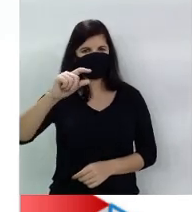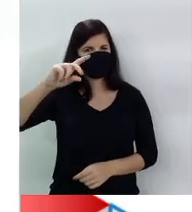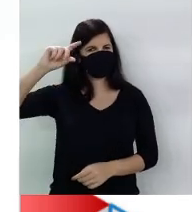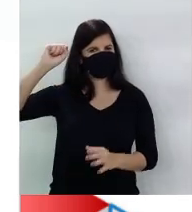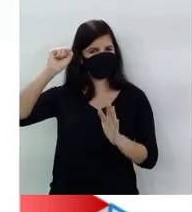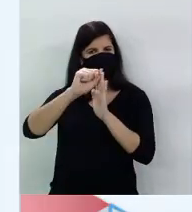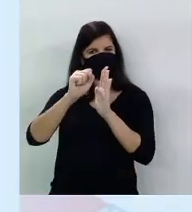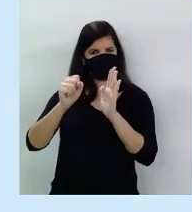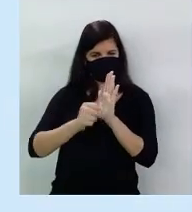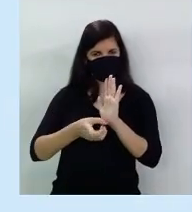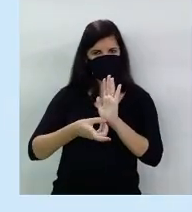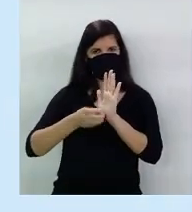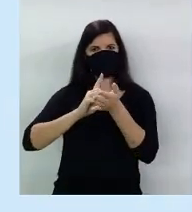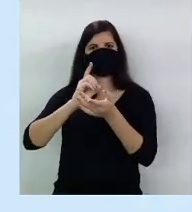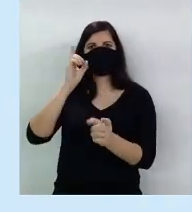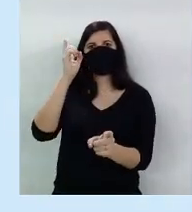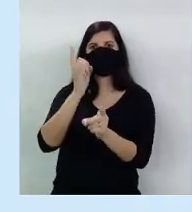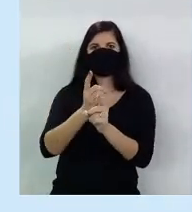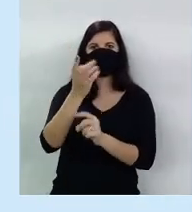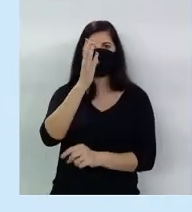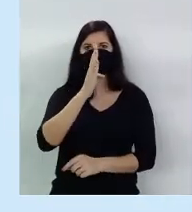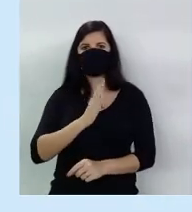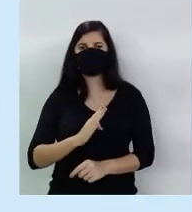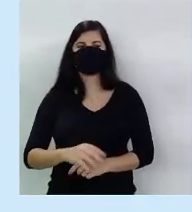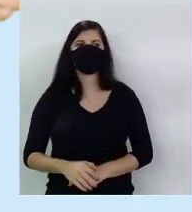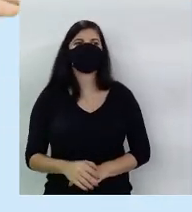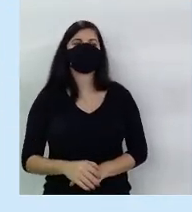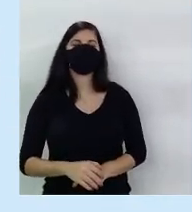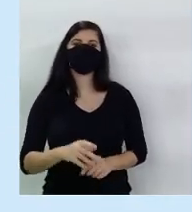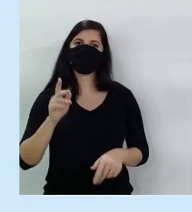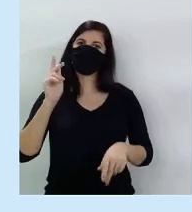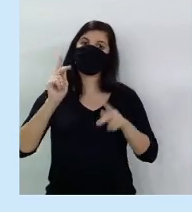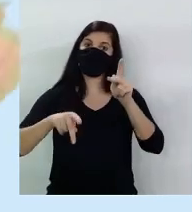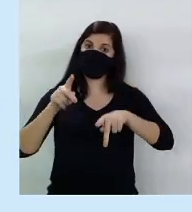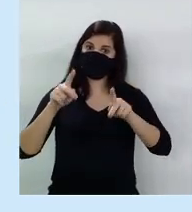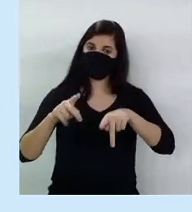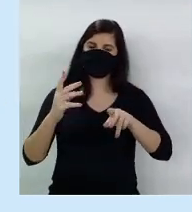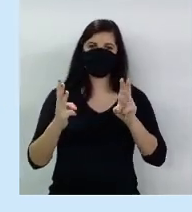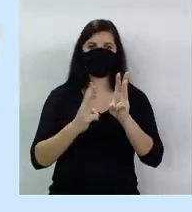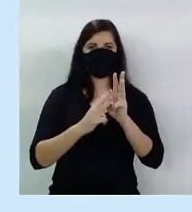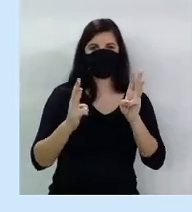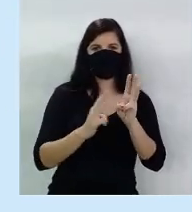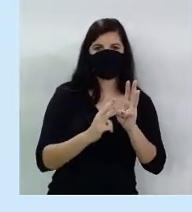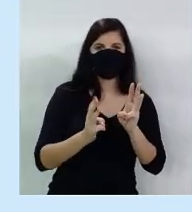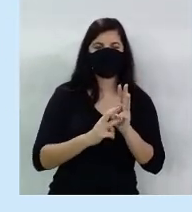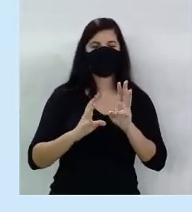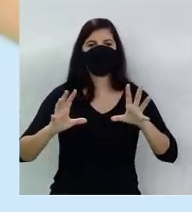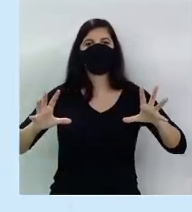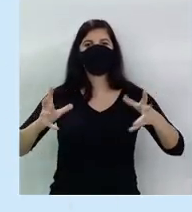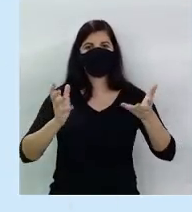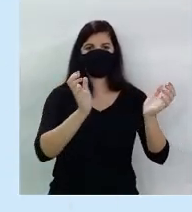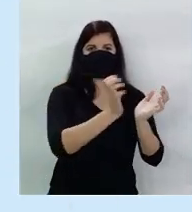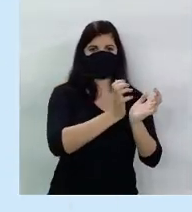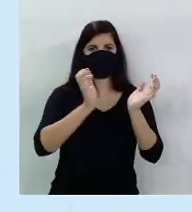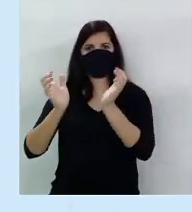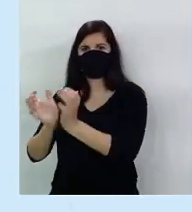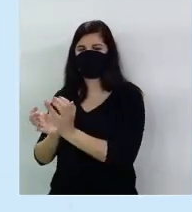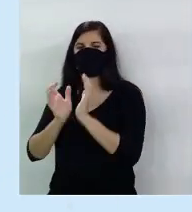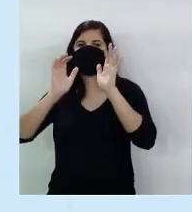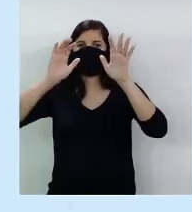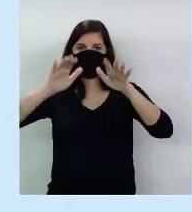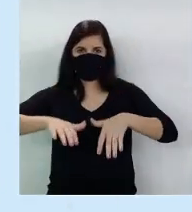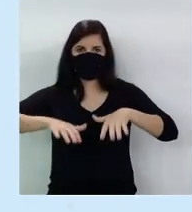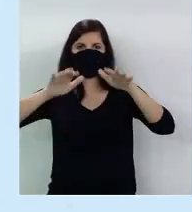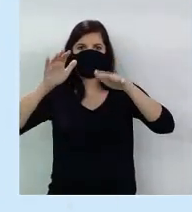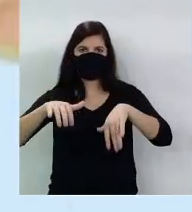entre aspas, do Brasil. Então vejam só, os povos potiguares e tabajaras indígenas já